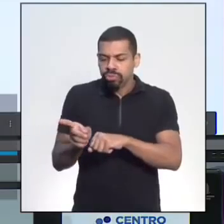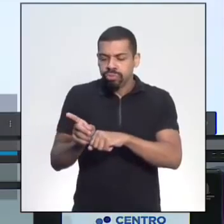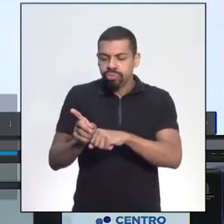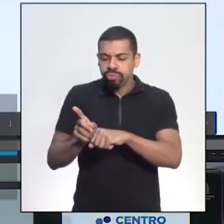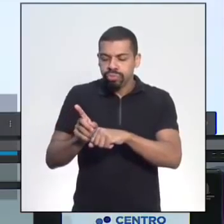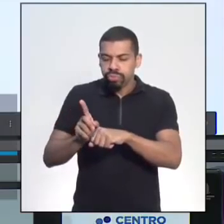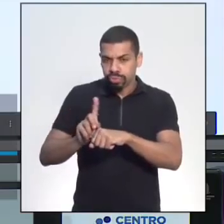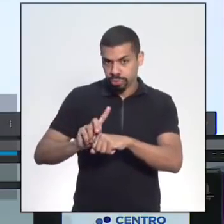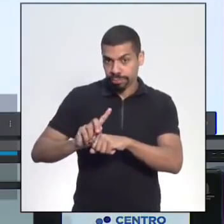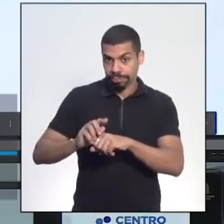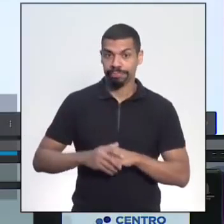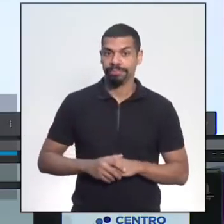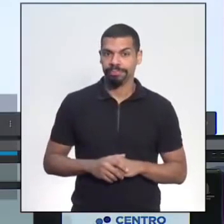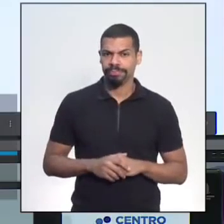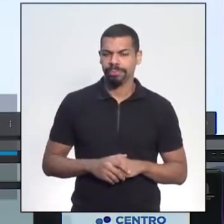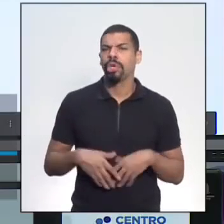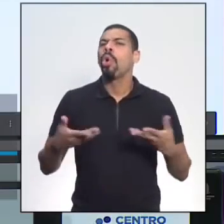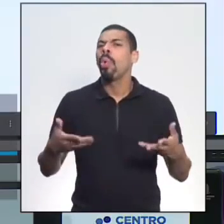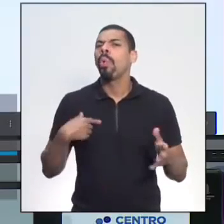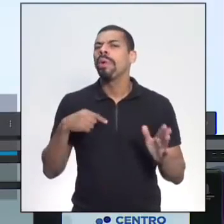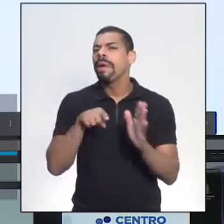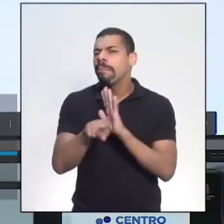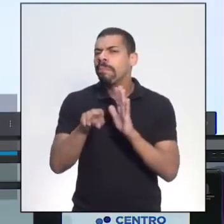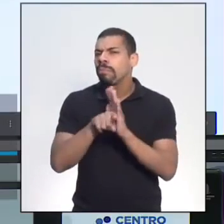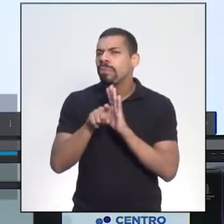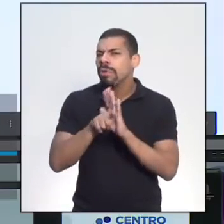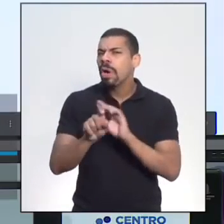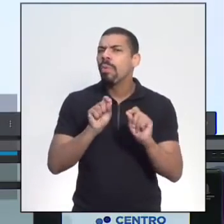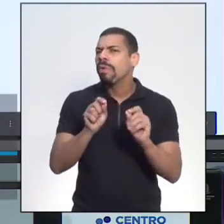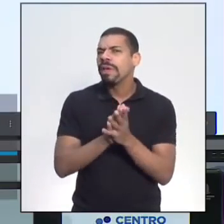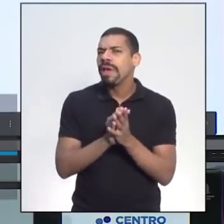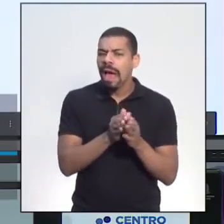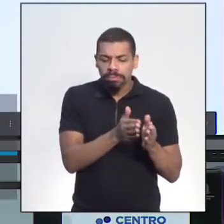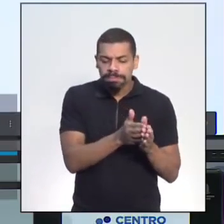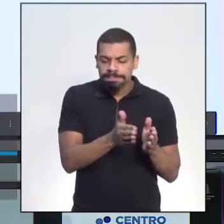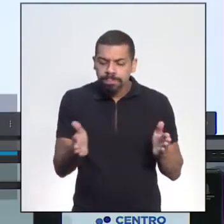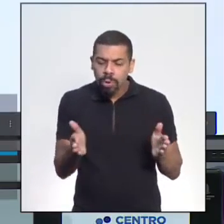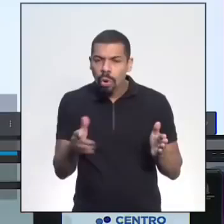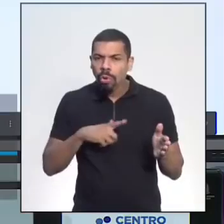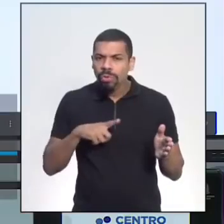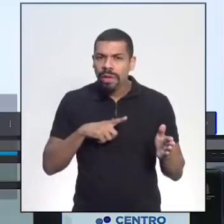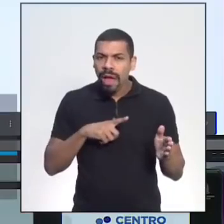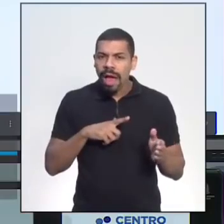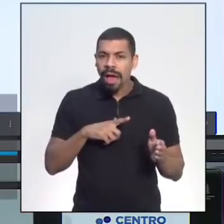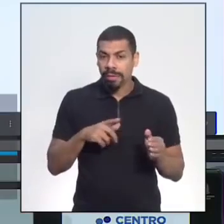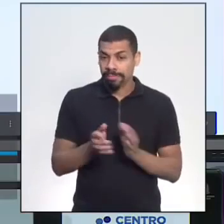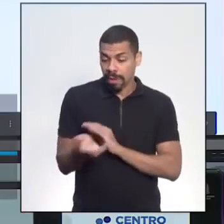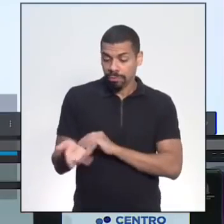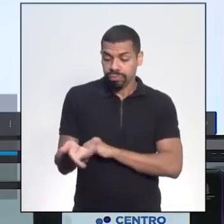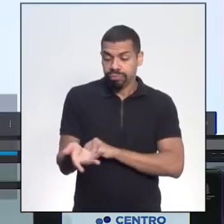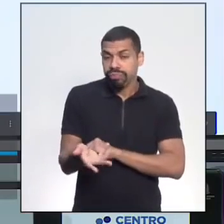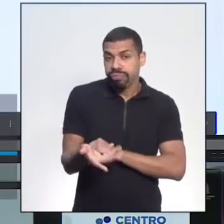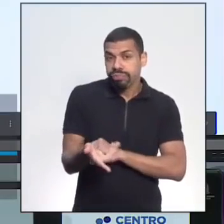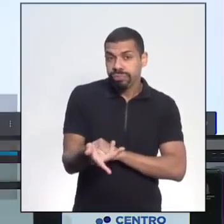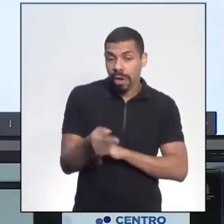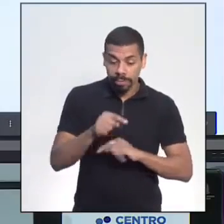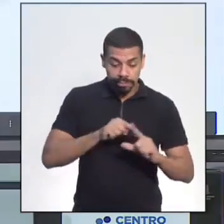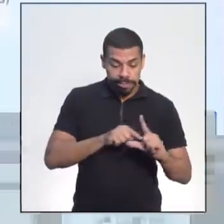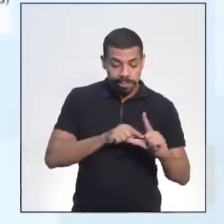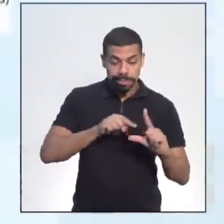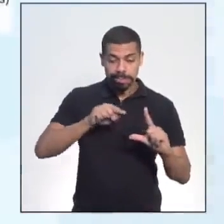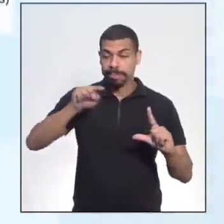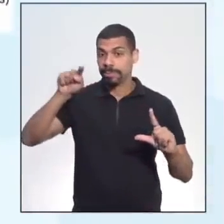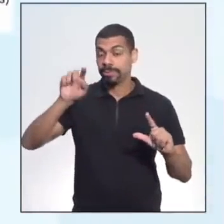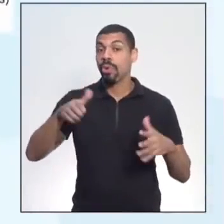velocidade diminuiu. Bom, mas o que ele queria mesmo? Aonde a velocidade aumenta. Então, volta para mim para a tela da resposta.